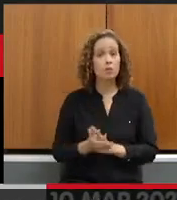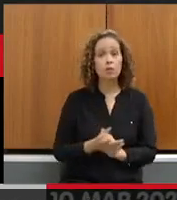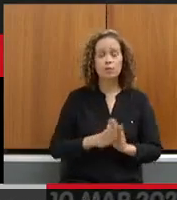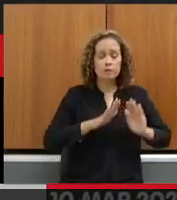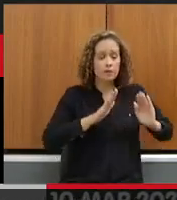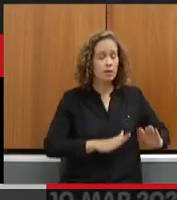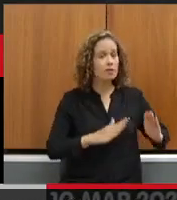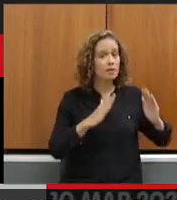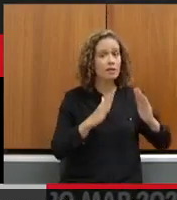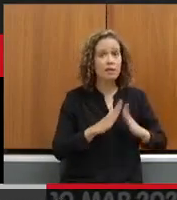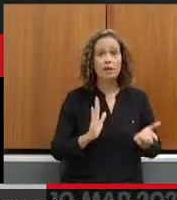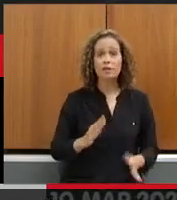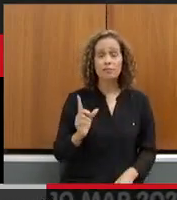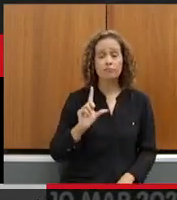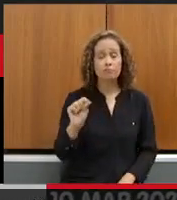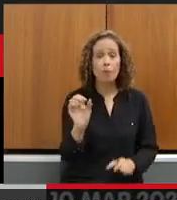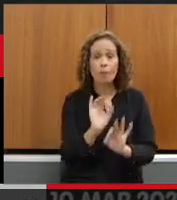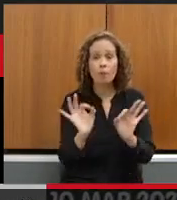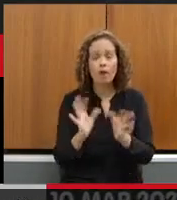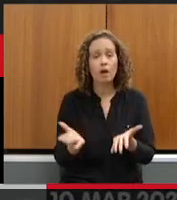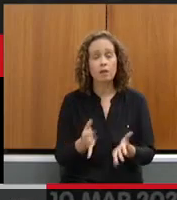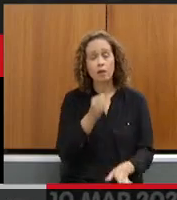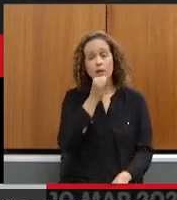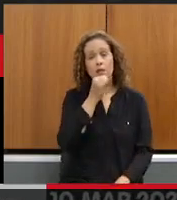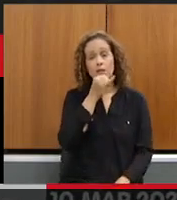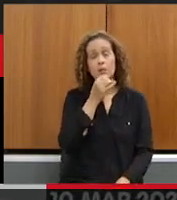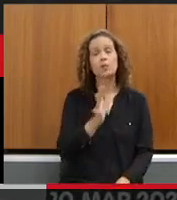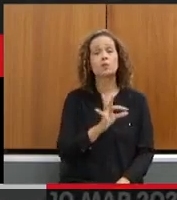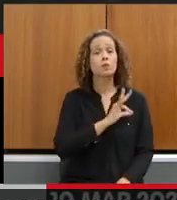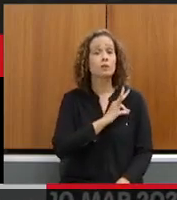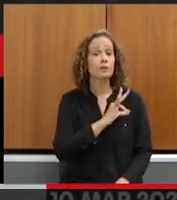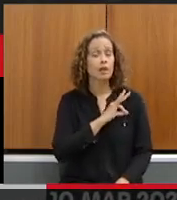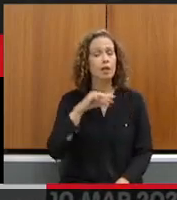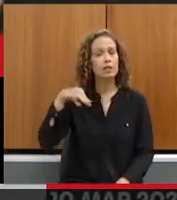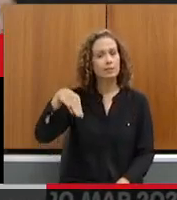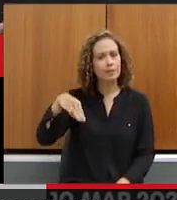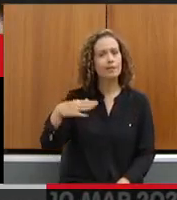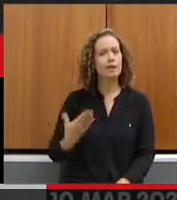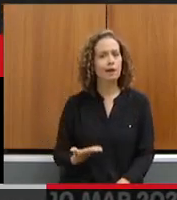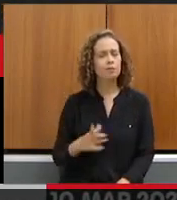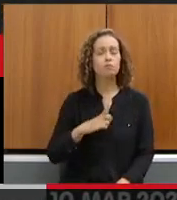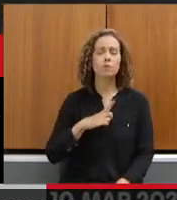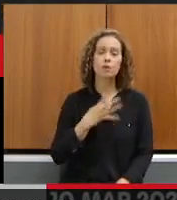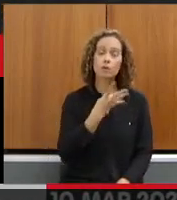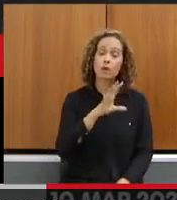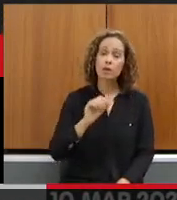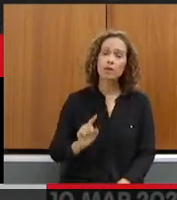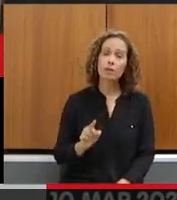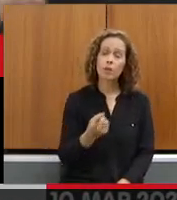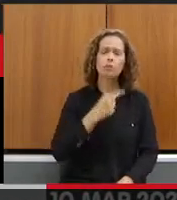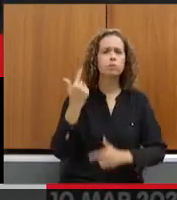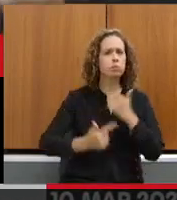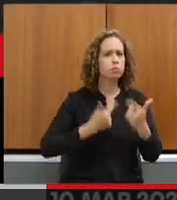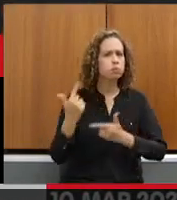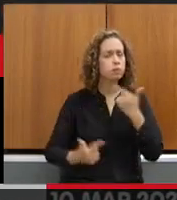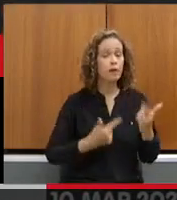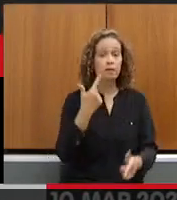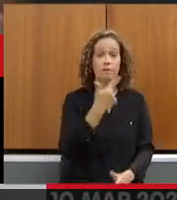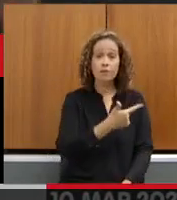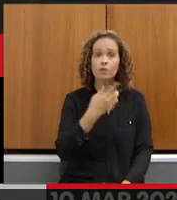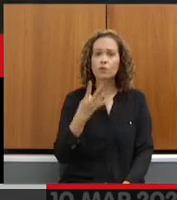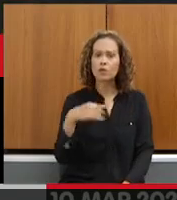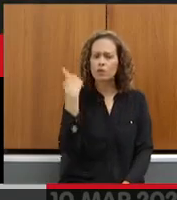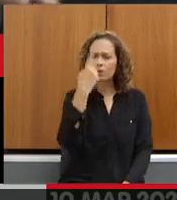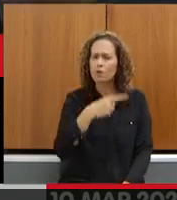quero estar por exemplo nossos policiais militares nós temos 40 mil policiais militares nesse estado que trabalham 24 horas